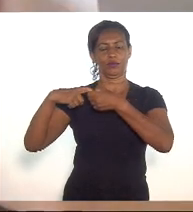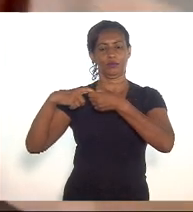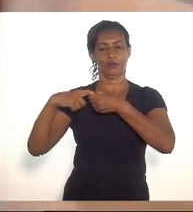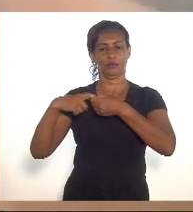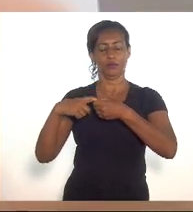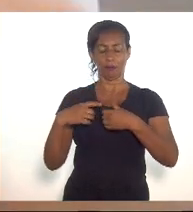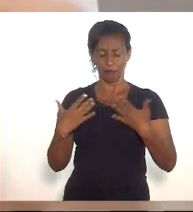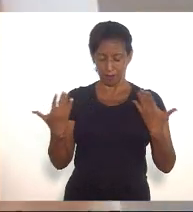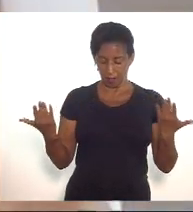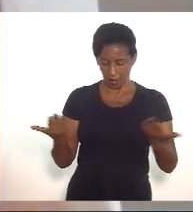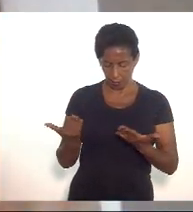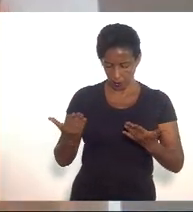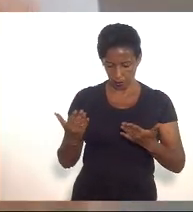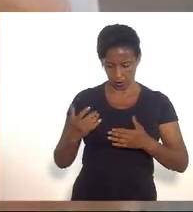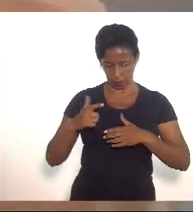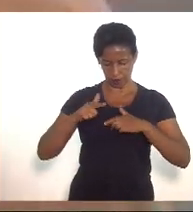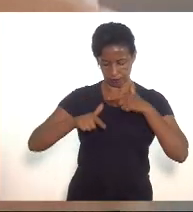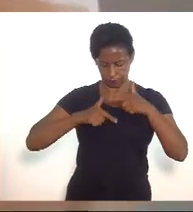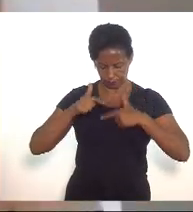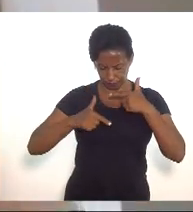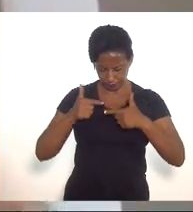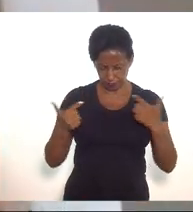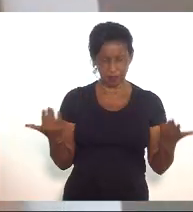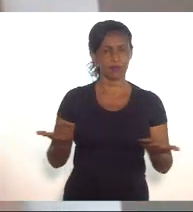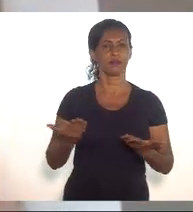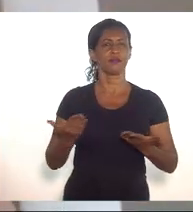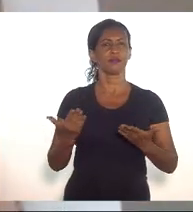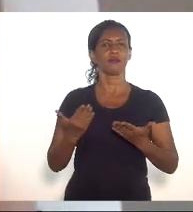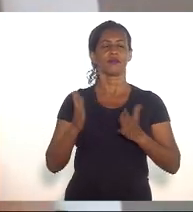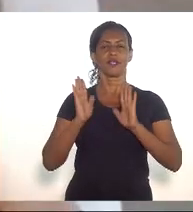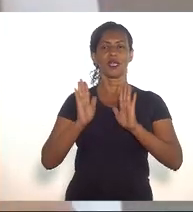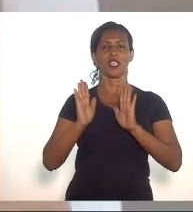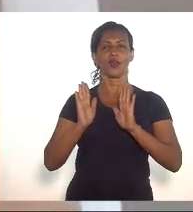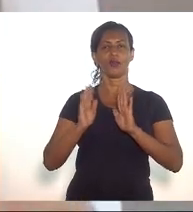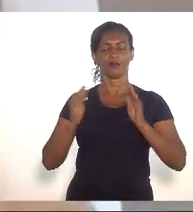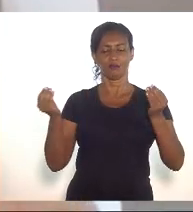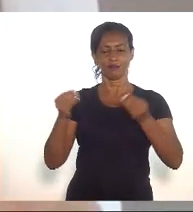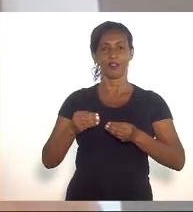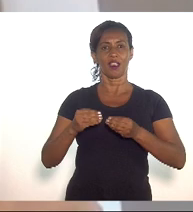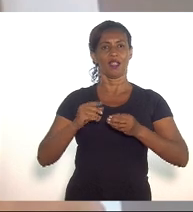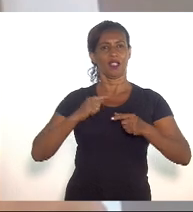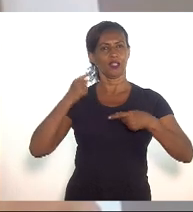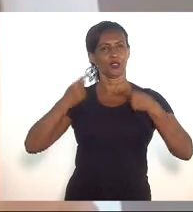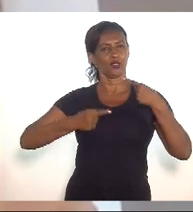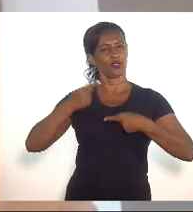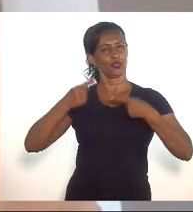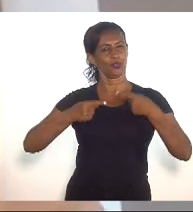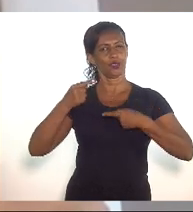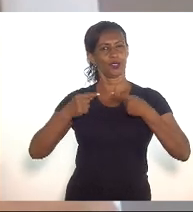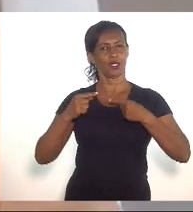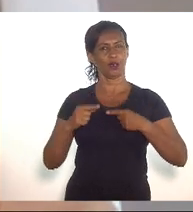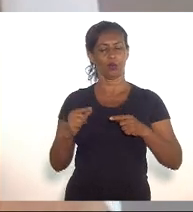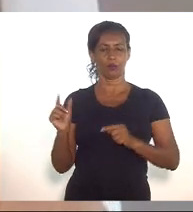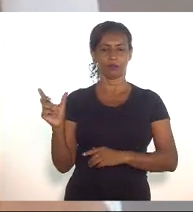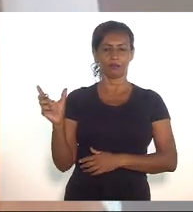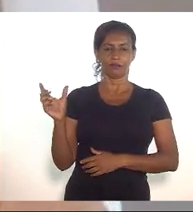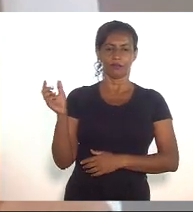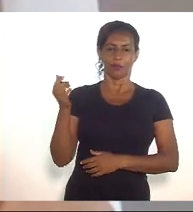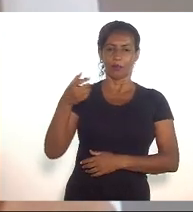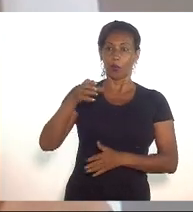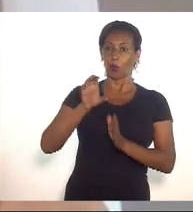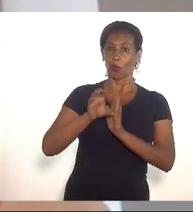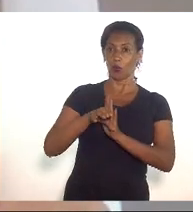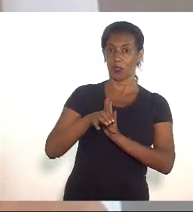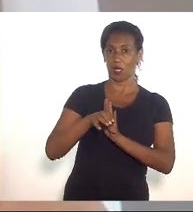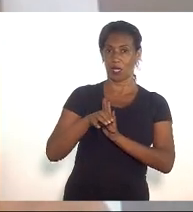momento, e aí eu trago essa discussão um pouquinho para o aspecto